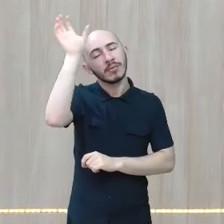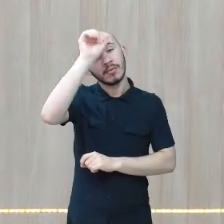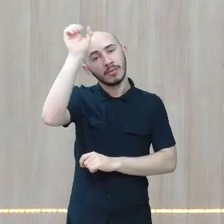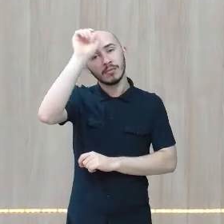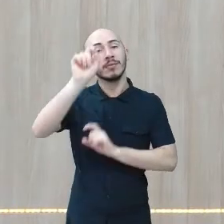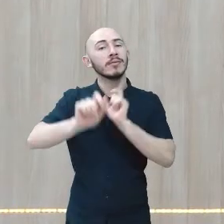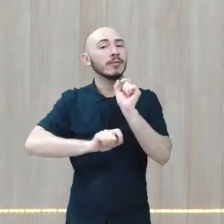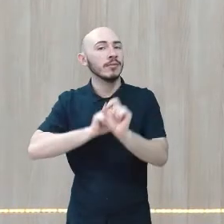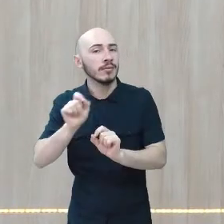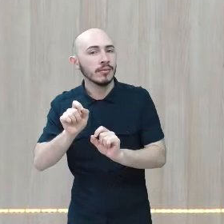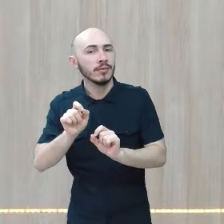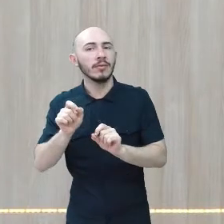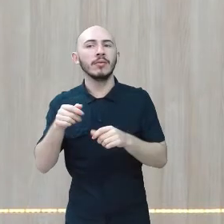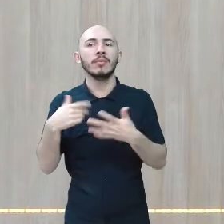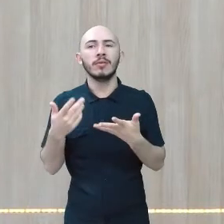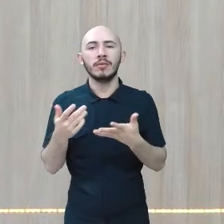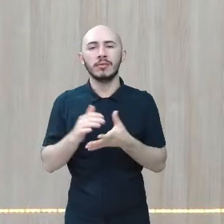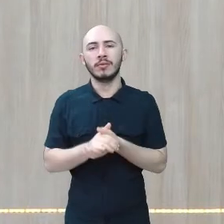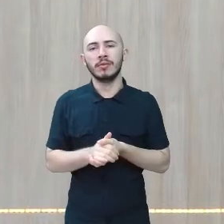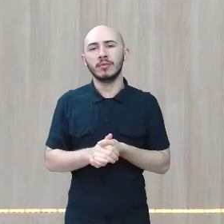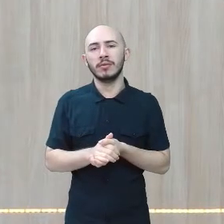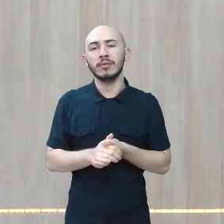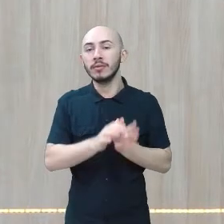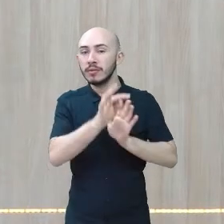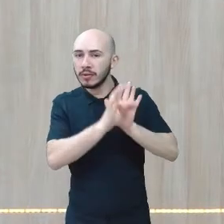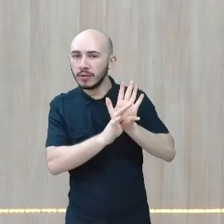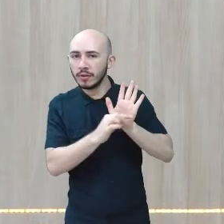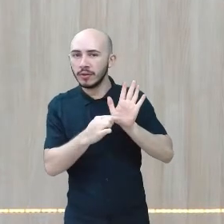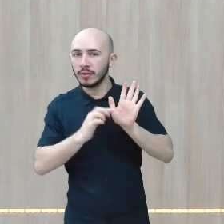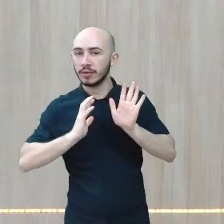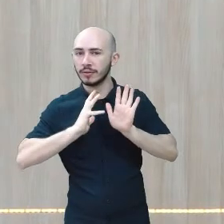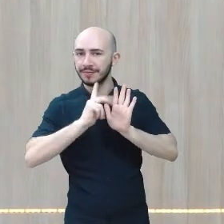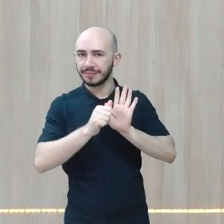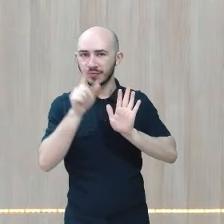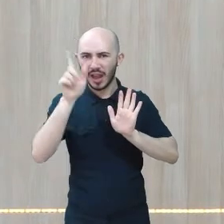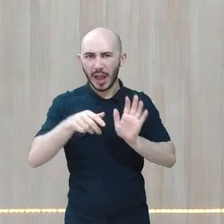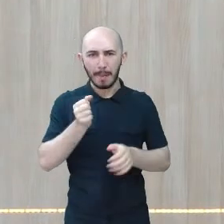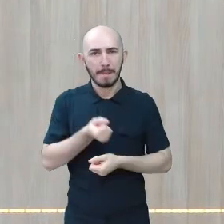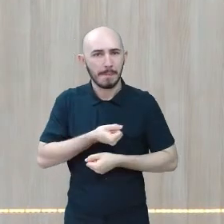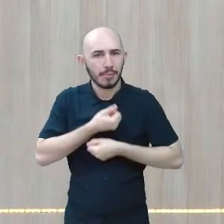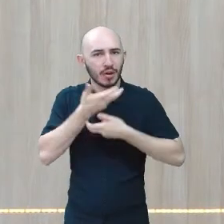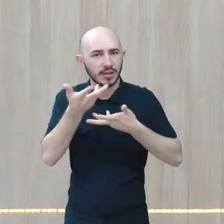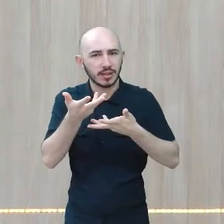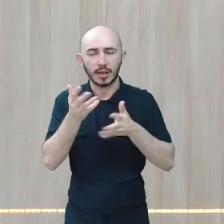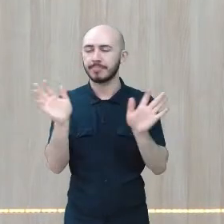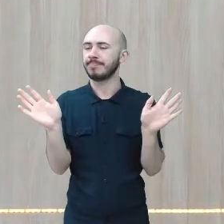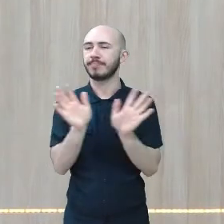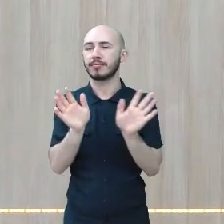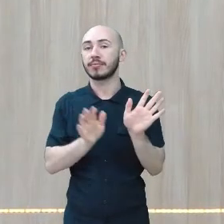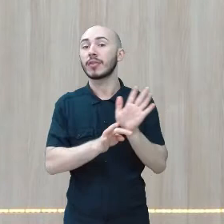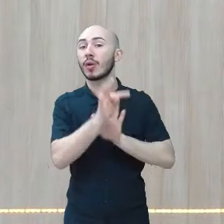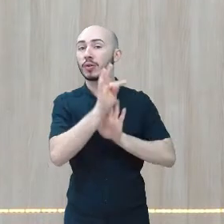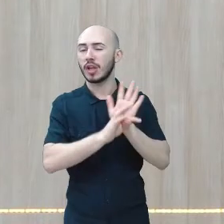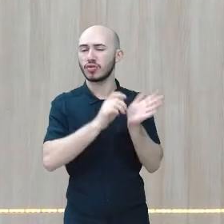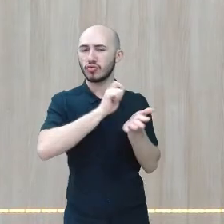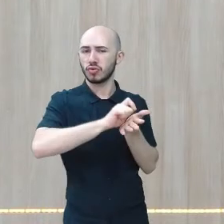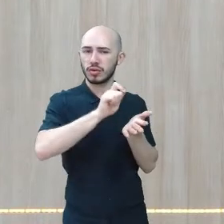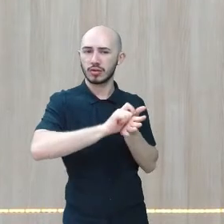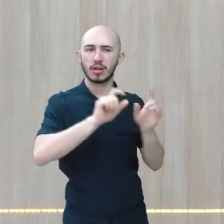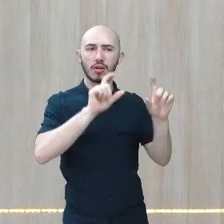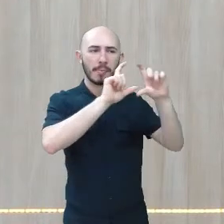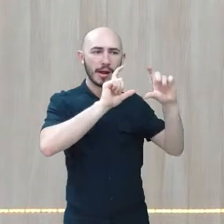aprenderam que nem todo texto é poesia, que o texto escrito em verso, ele é